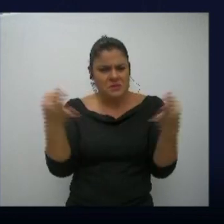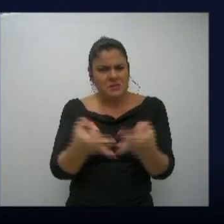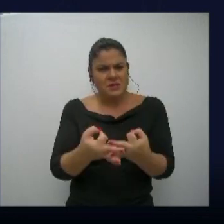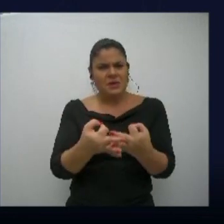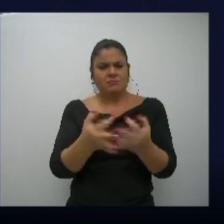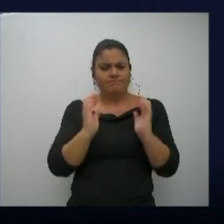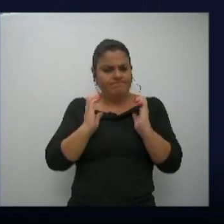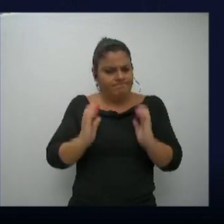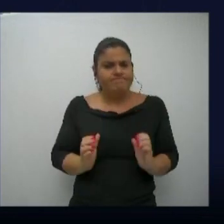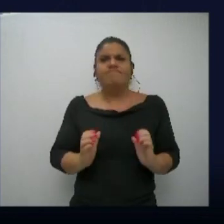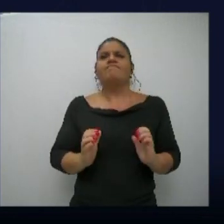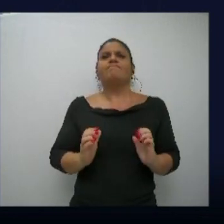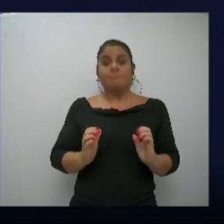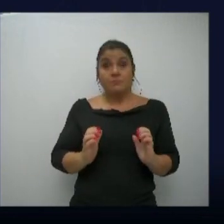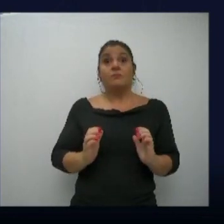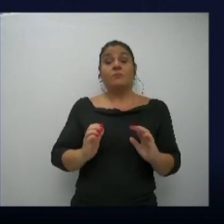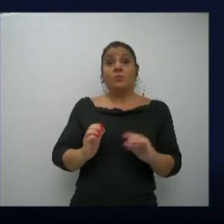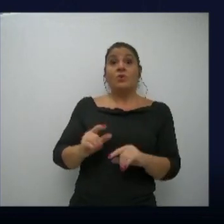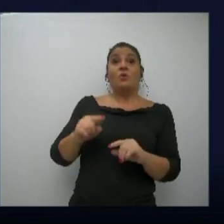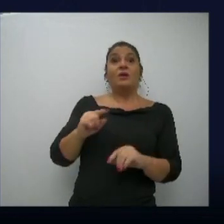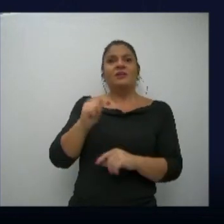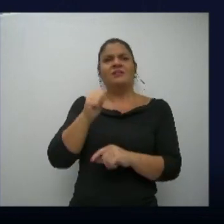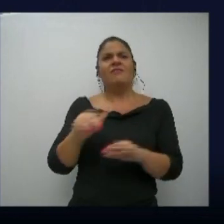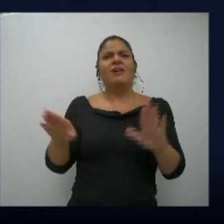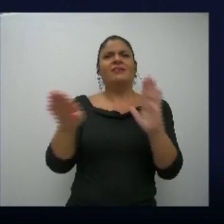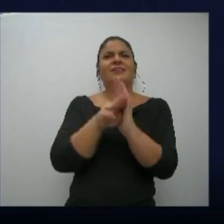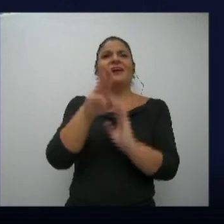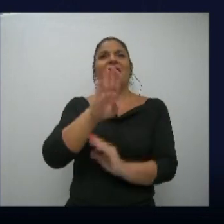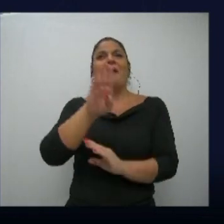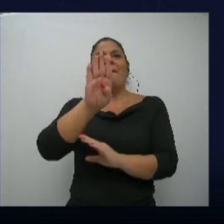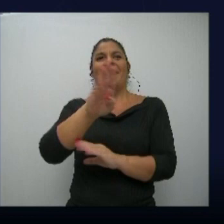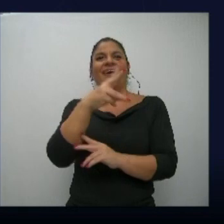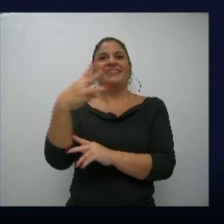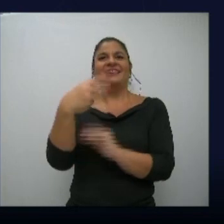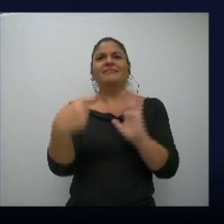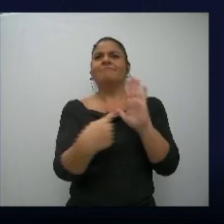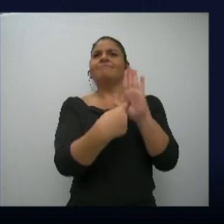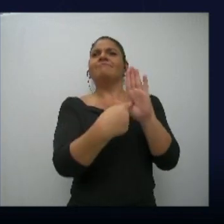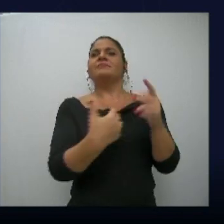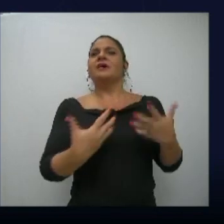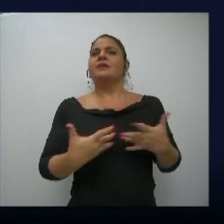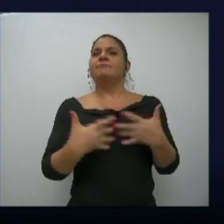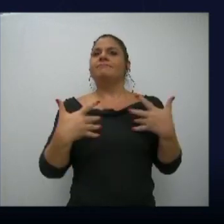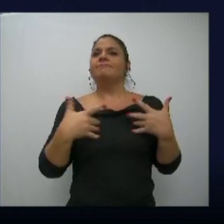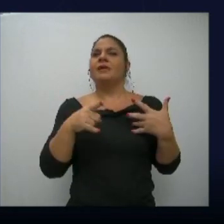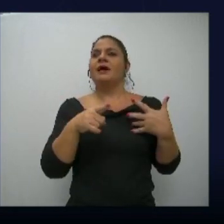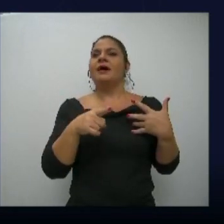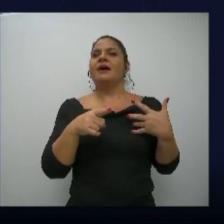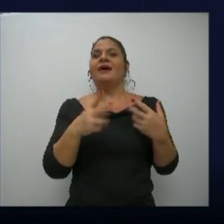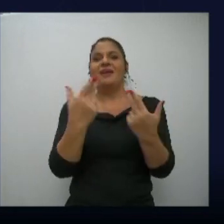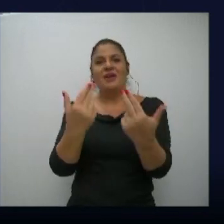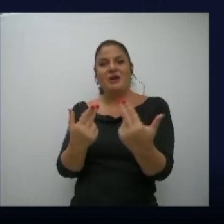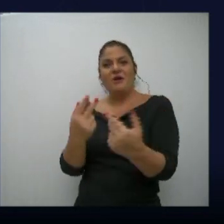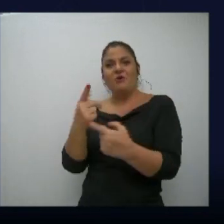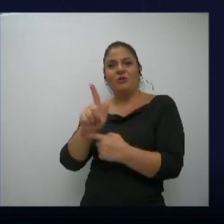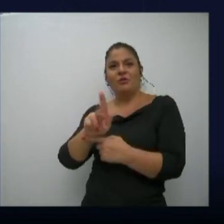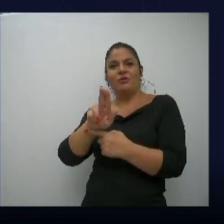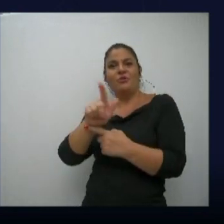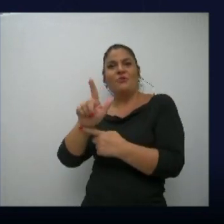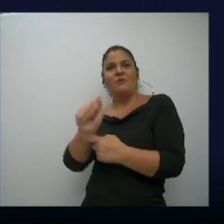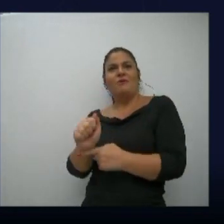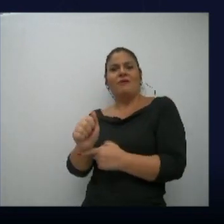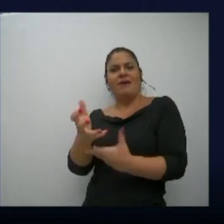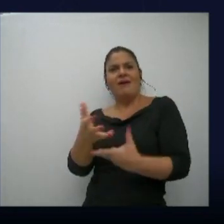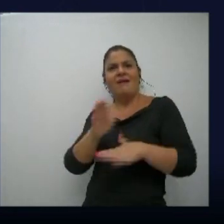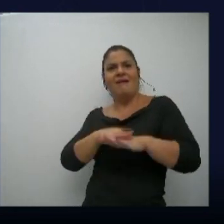corretas e quando a gente vai a mercado a gente aperta a campainha lá da B3 aqui no aqui não faz o que o Guga fazia né as pessoas